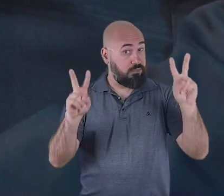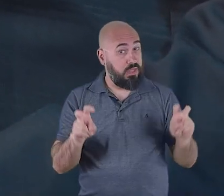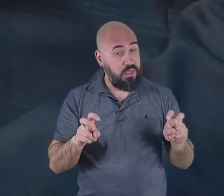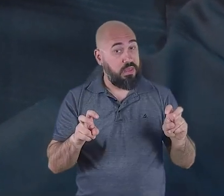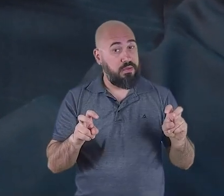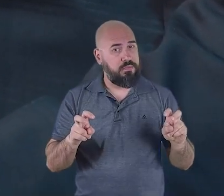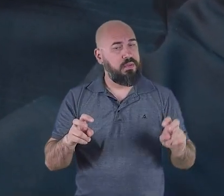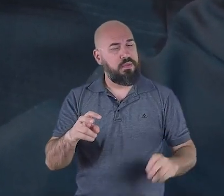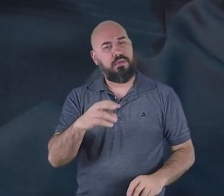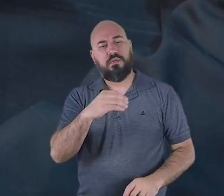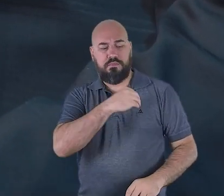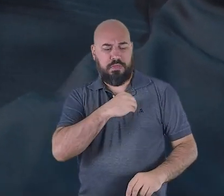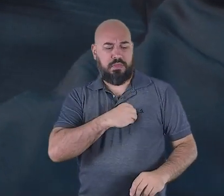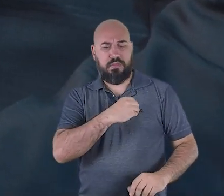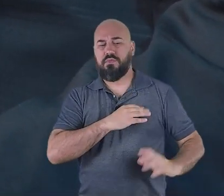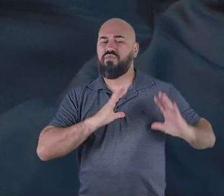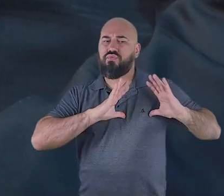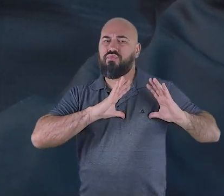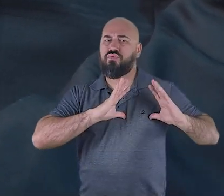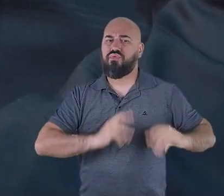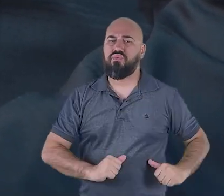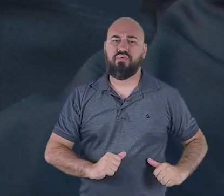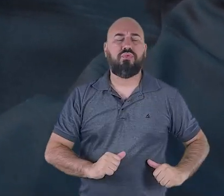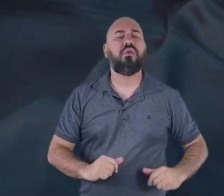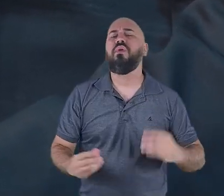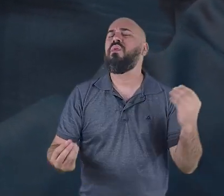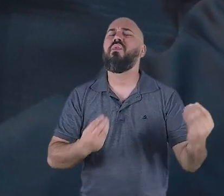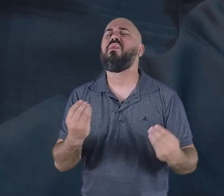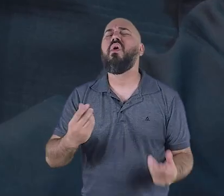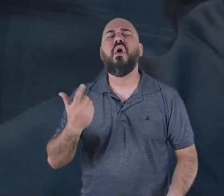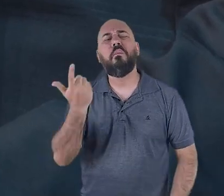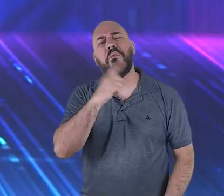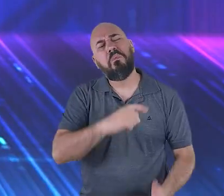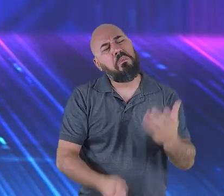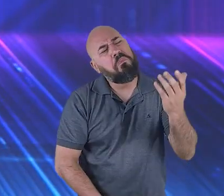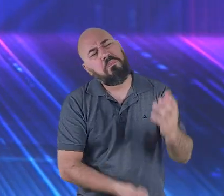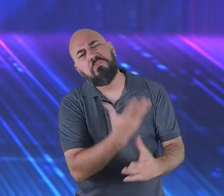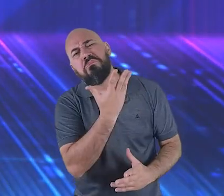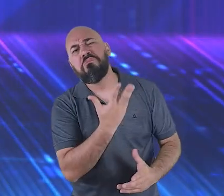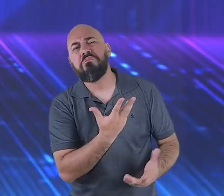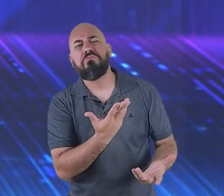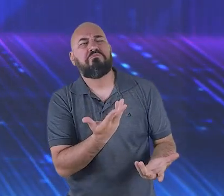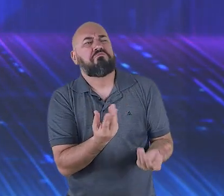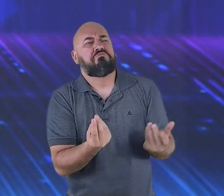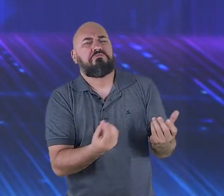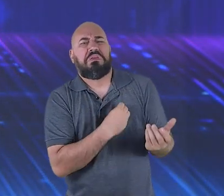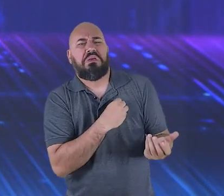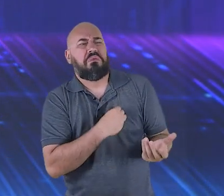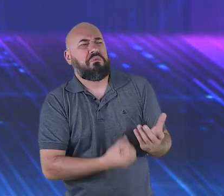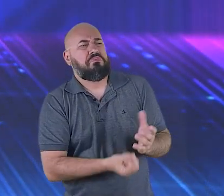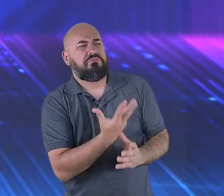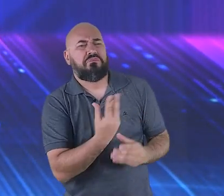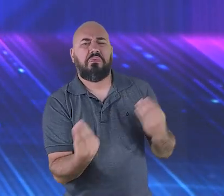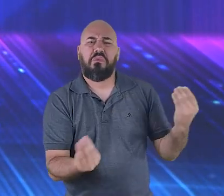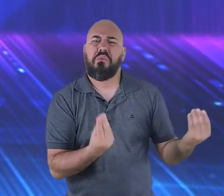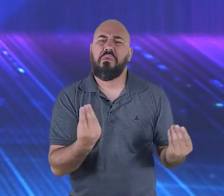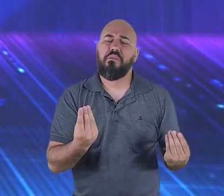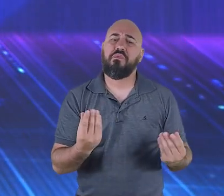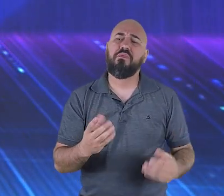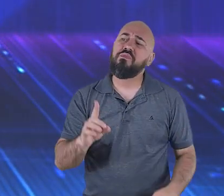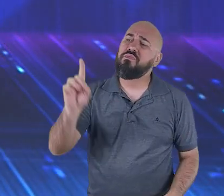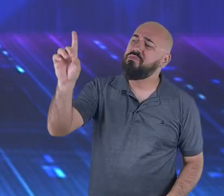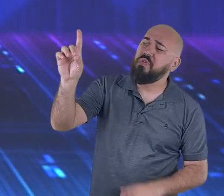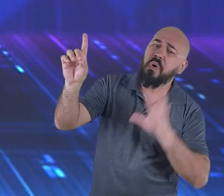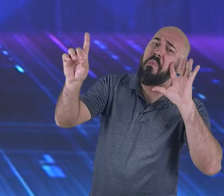pouco melhor como o pecado entrou nesse mundo e qual é a solução que Deus tem para